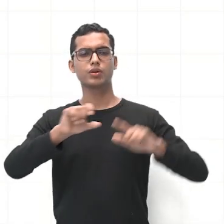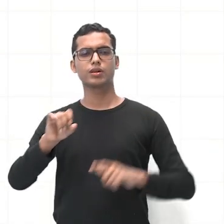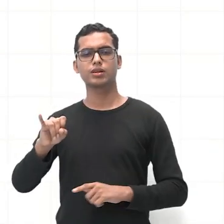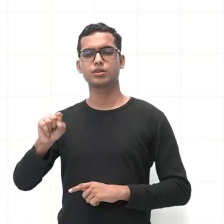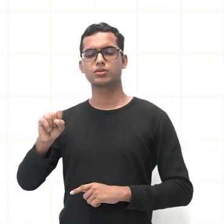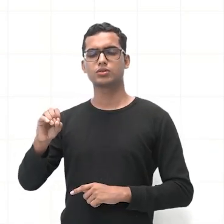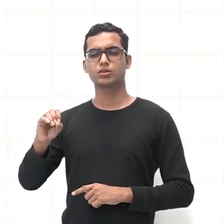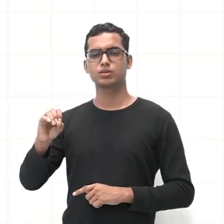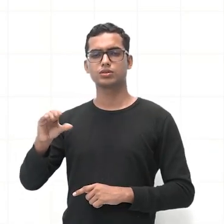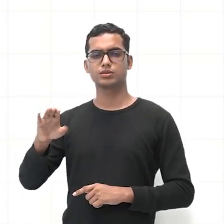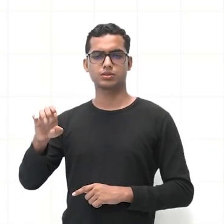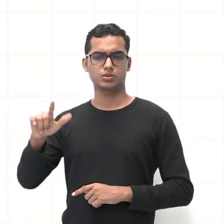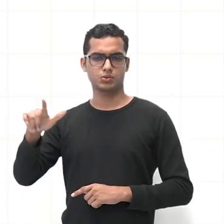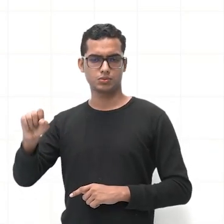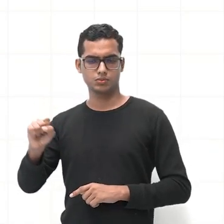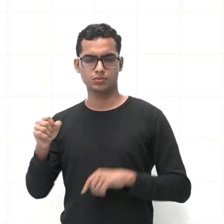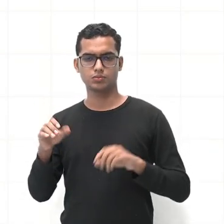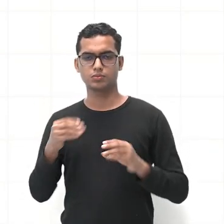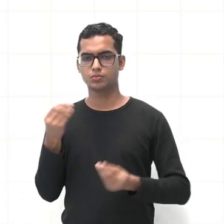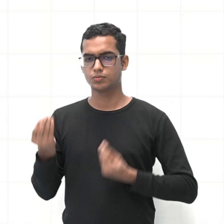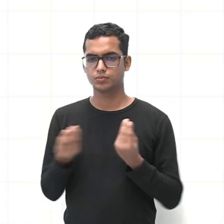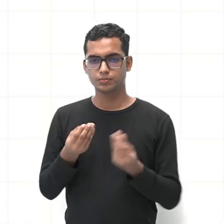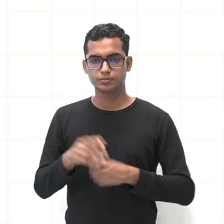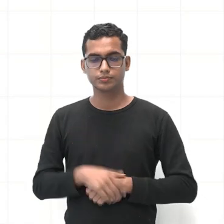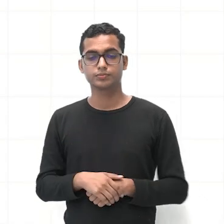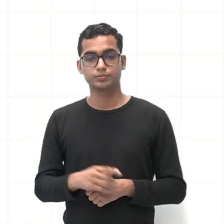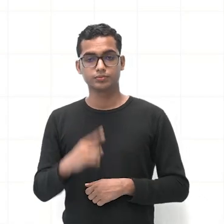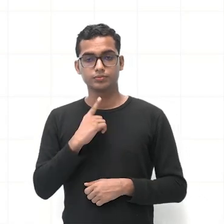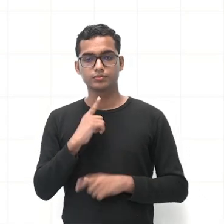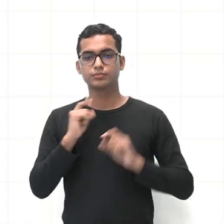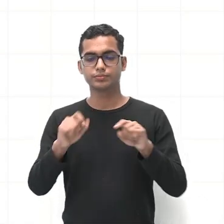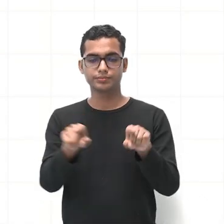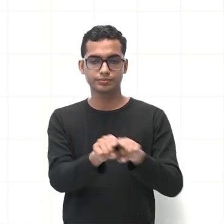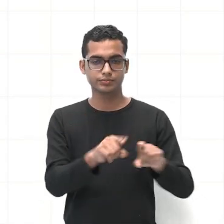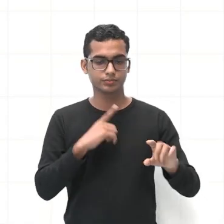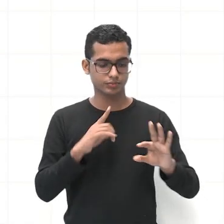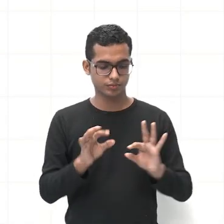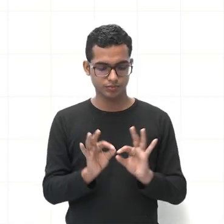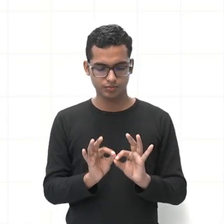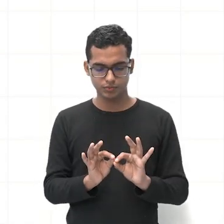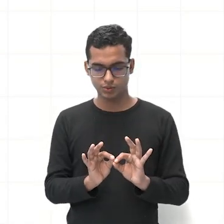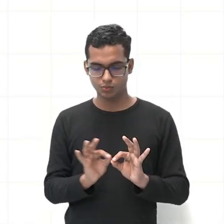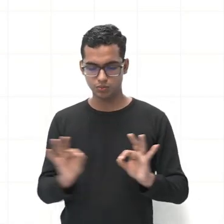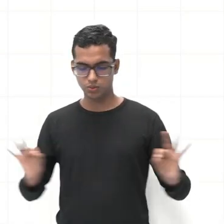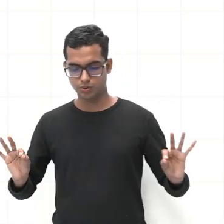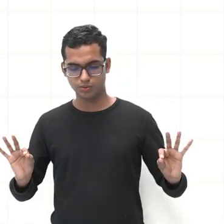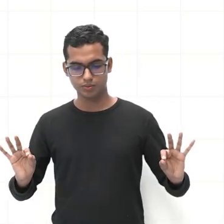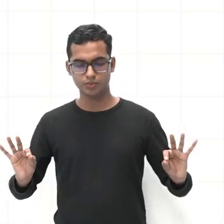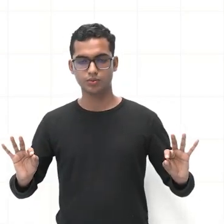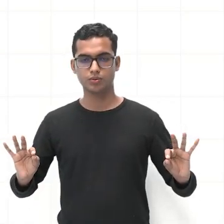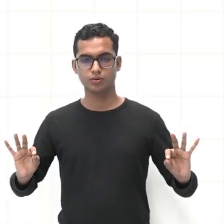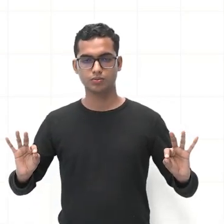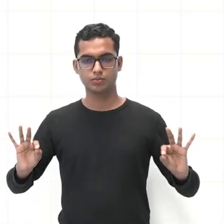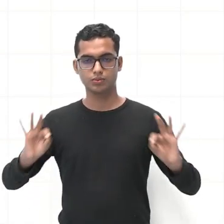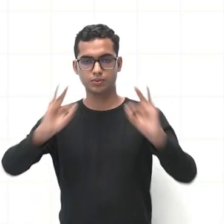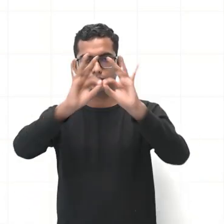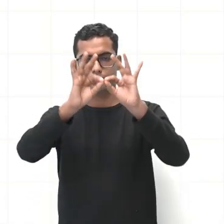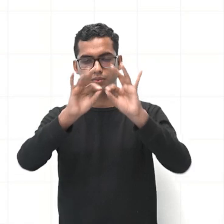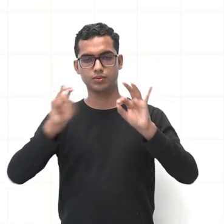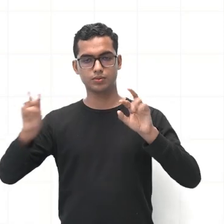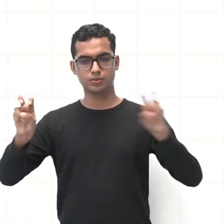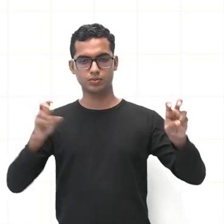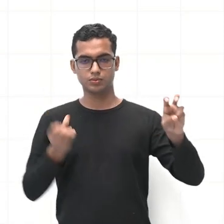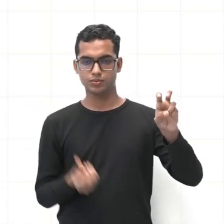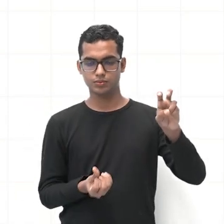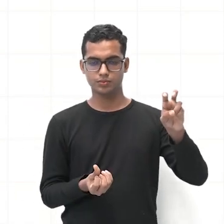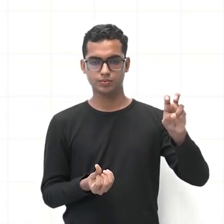mesma medida, né? Medidas iguais, medidas congruentes. O lado que possui a medida